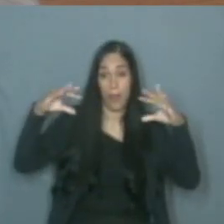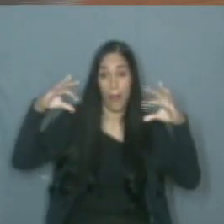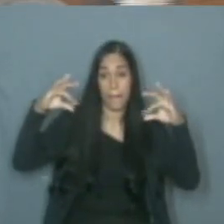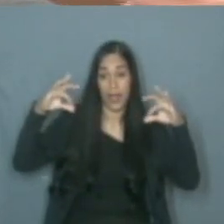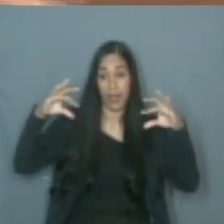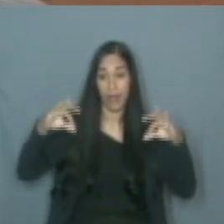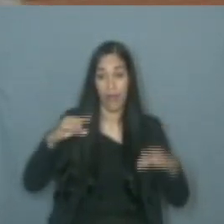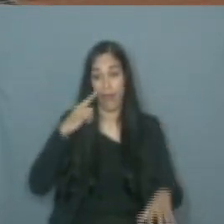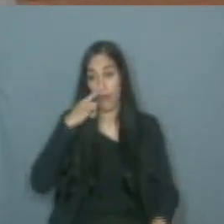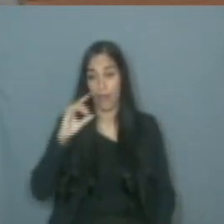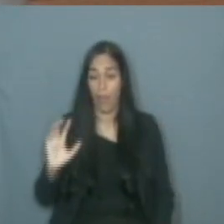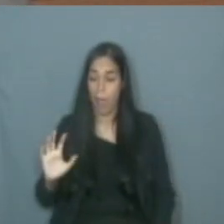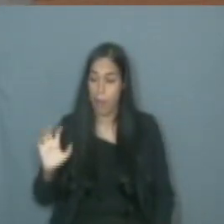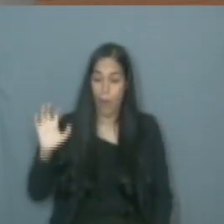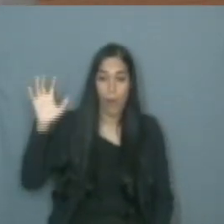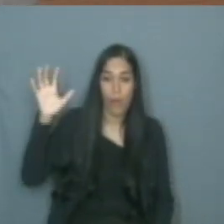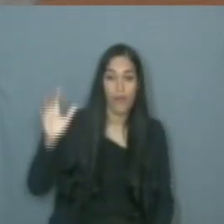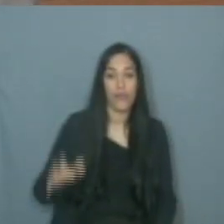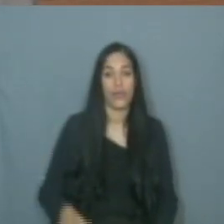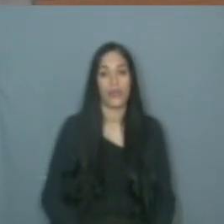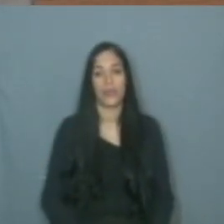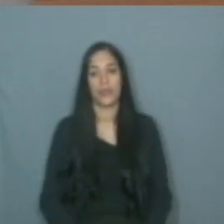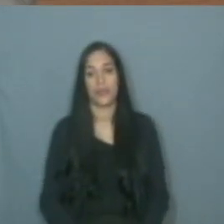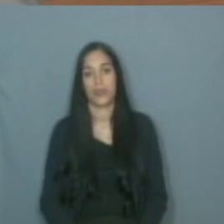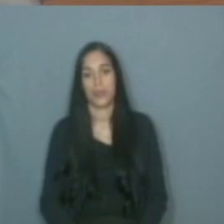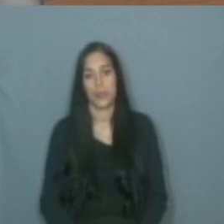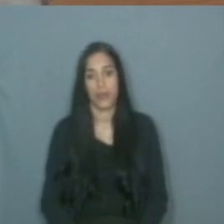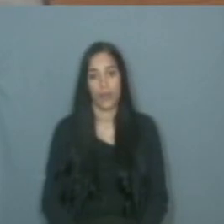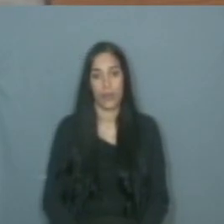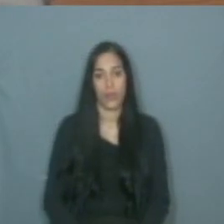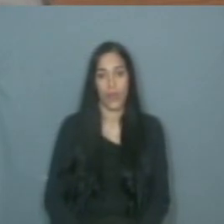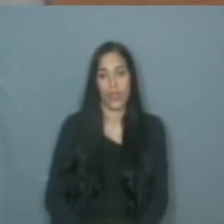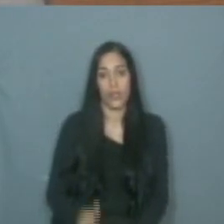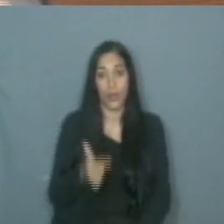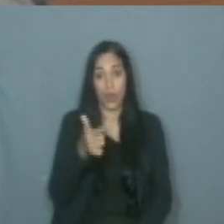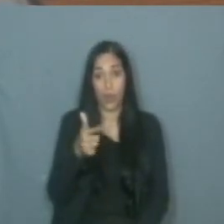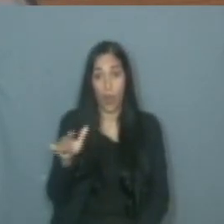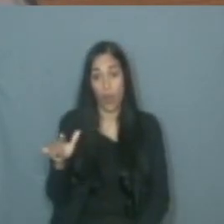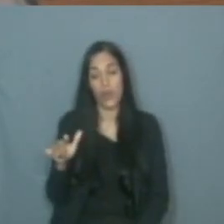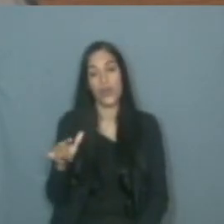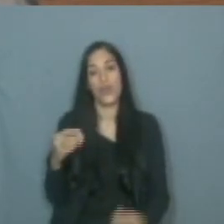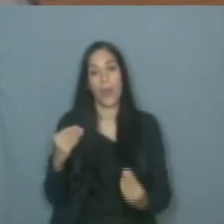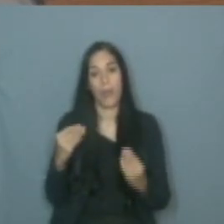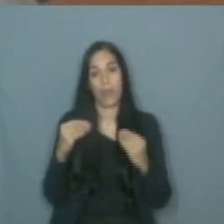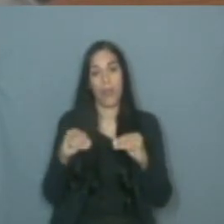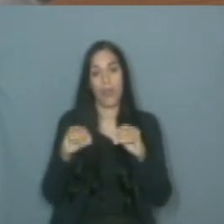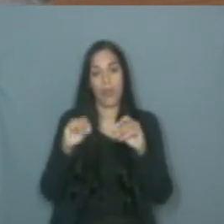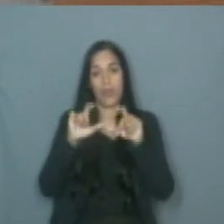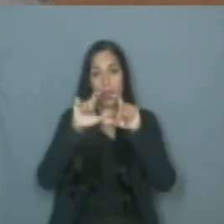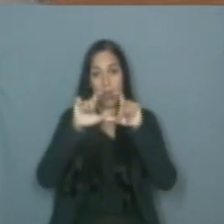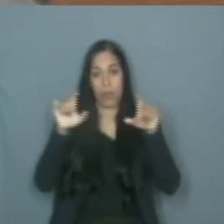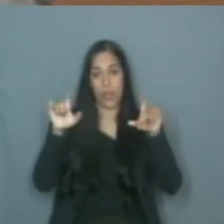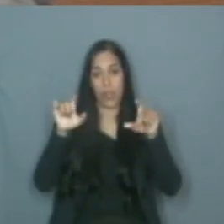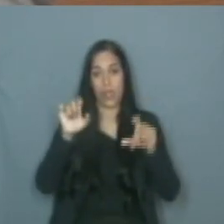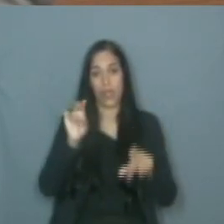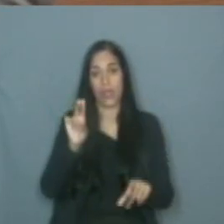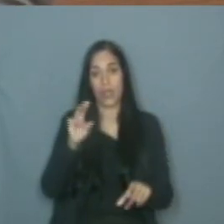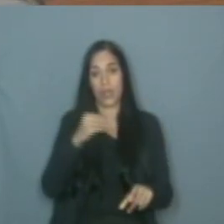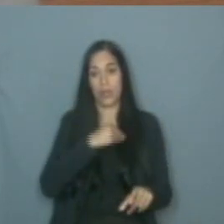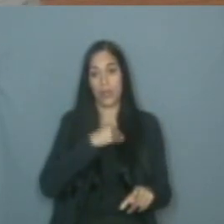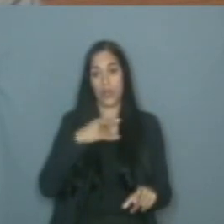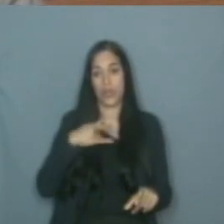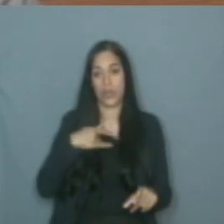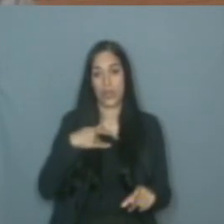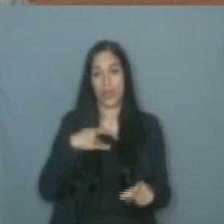cheio de mofo, cheio de infiltração. E o outro é a placa, que a placa da USF está ainda como se a